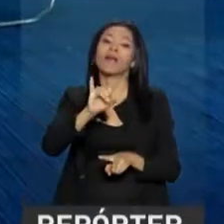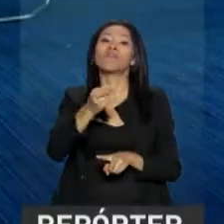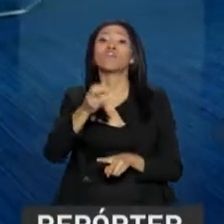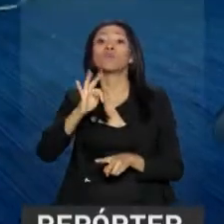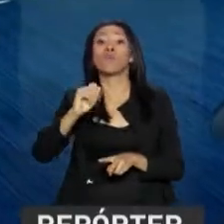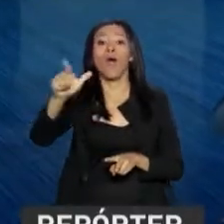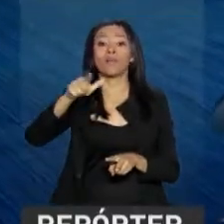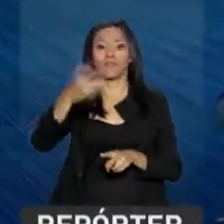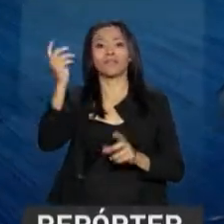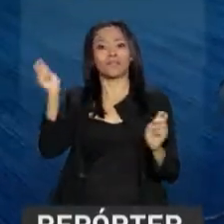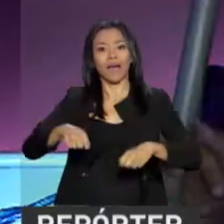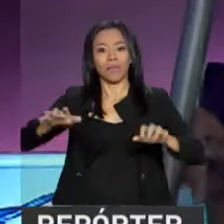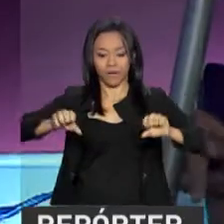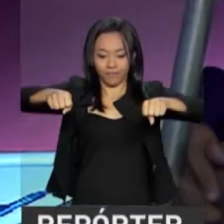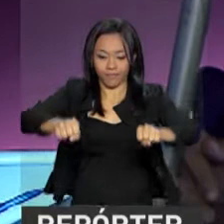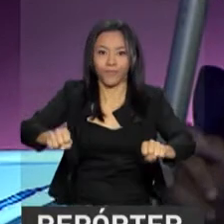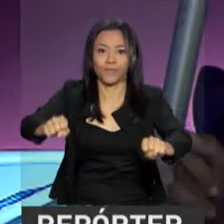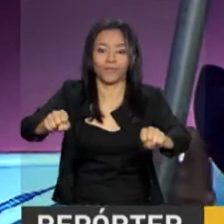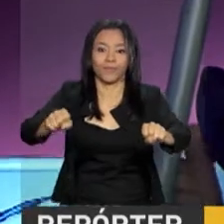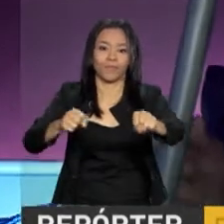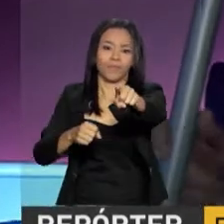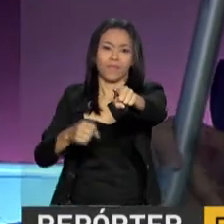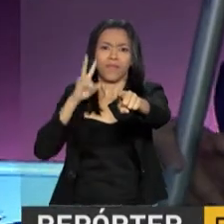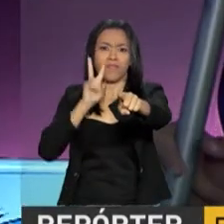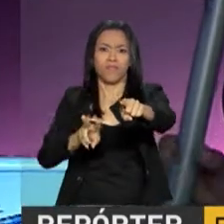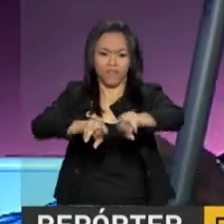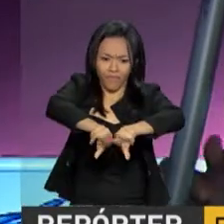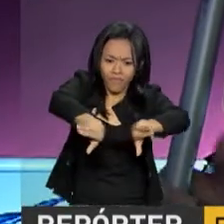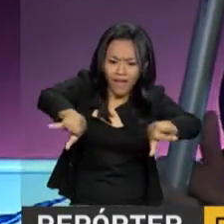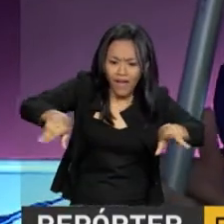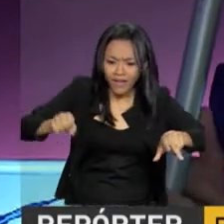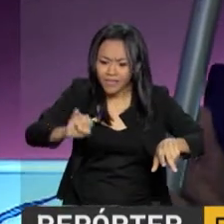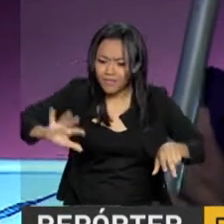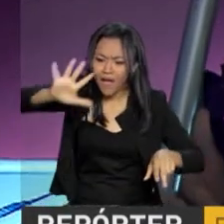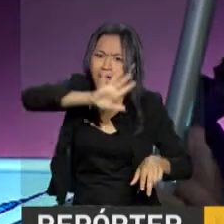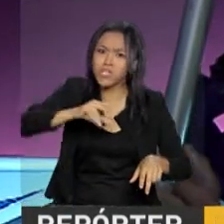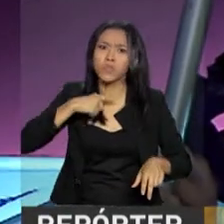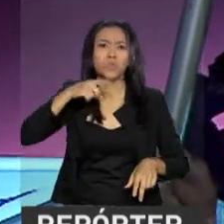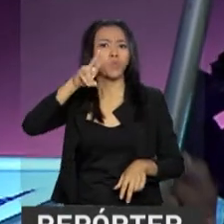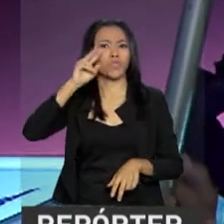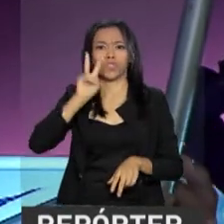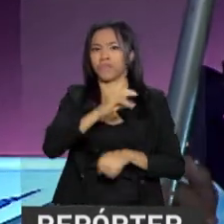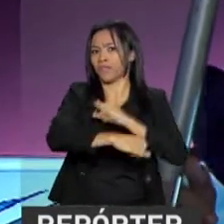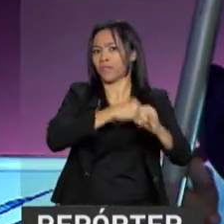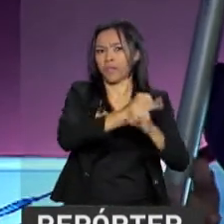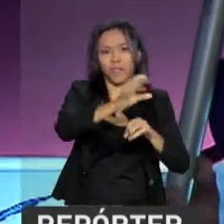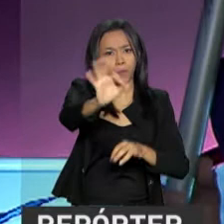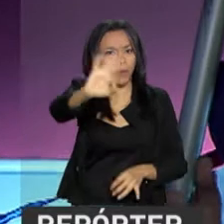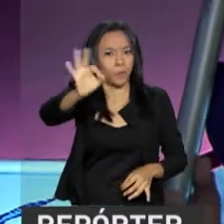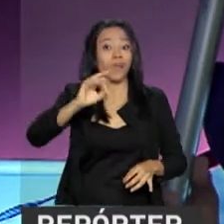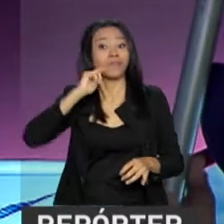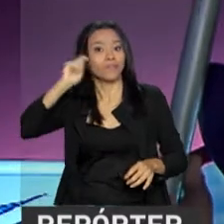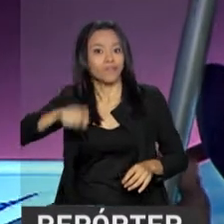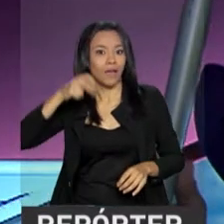de asa-delta sobre rios é ver várias imagens que nunca tinha visto antes na internet em lugar nenhum eu acho legal que dá